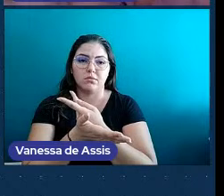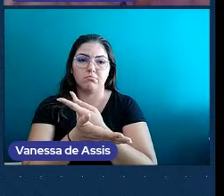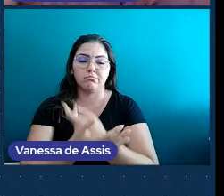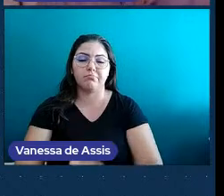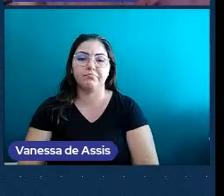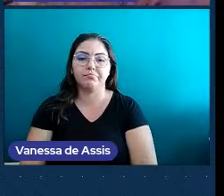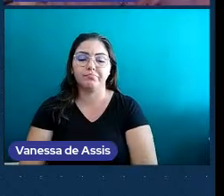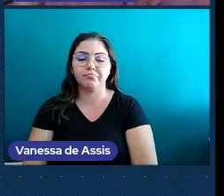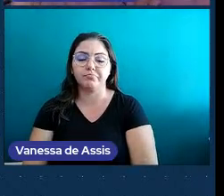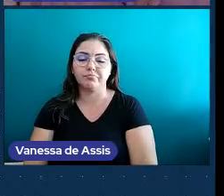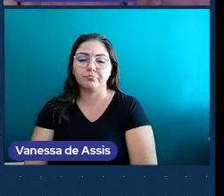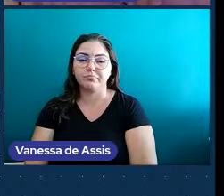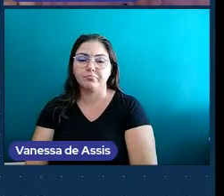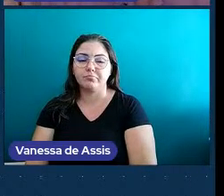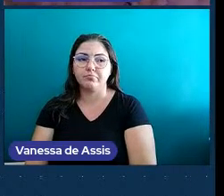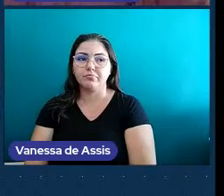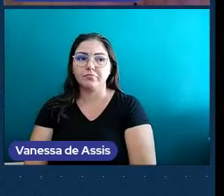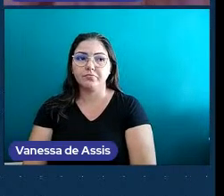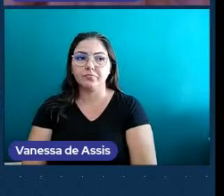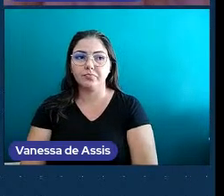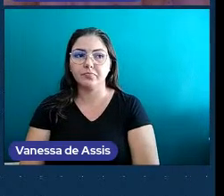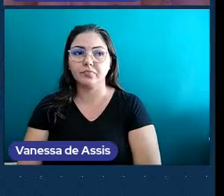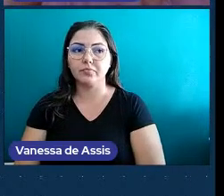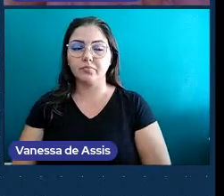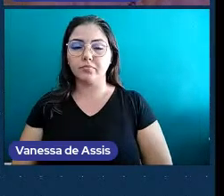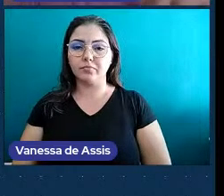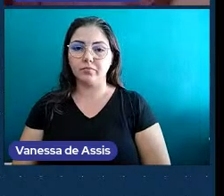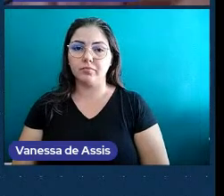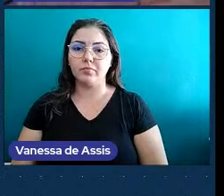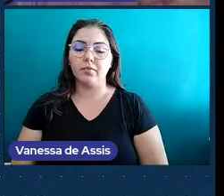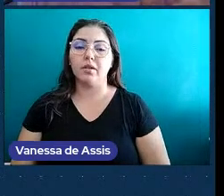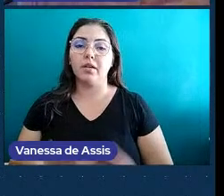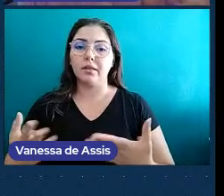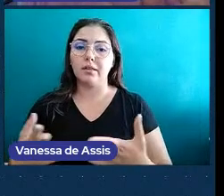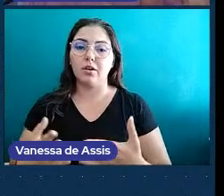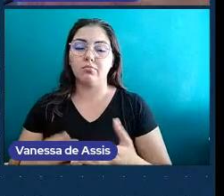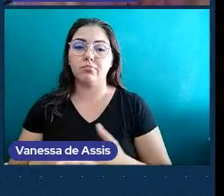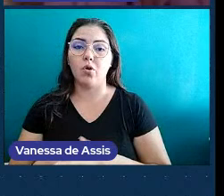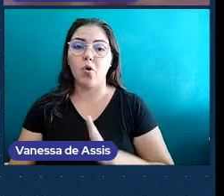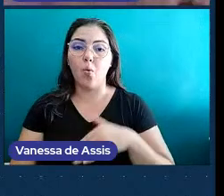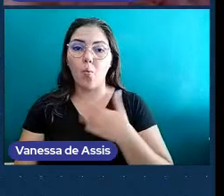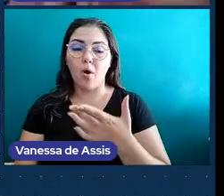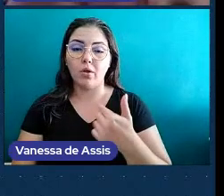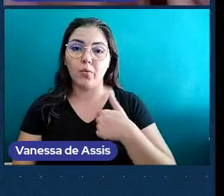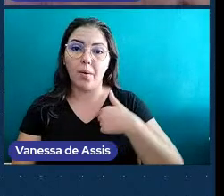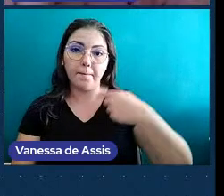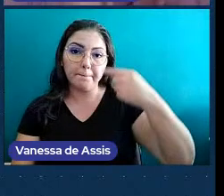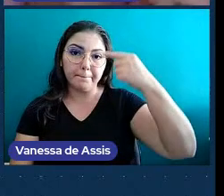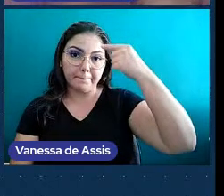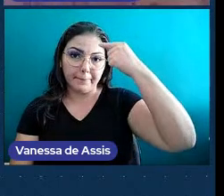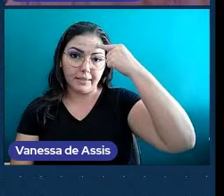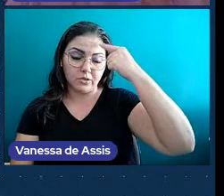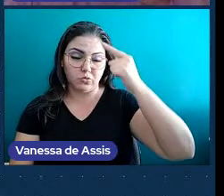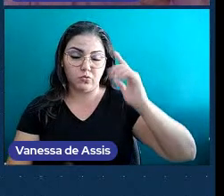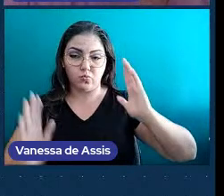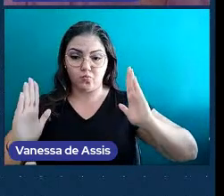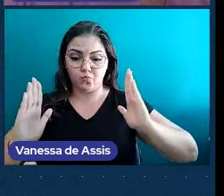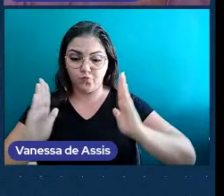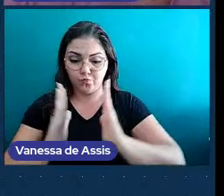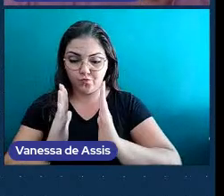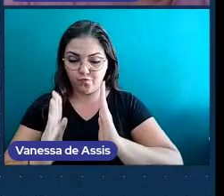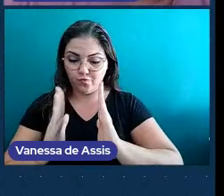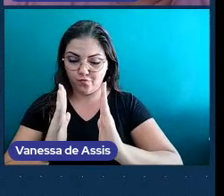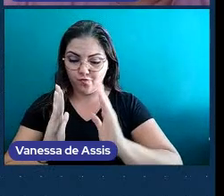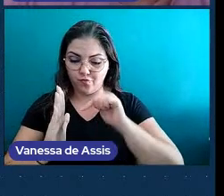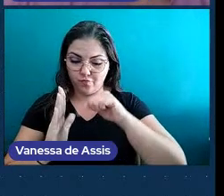Então, veja, na hora em que eu delimito, eu também já posso pensar, ou já estou pensando simultaneamente no